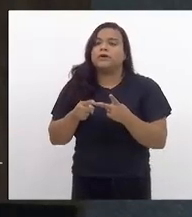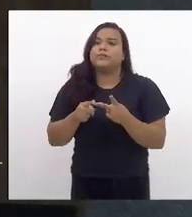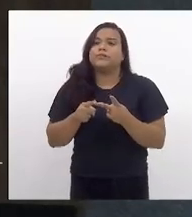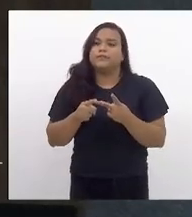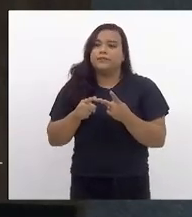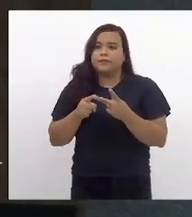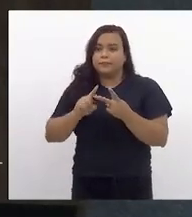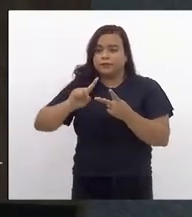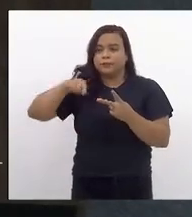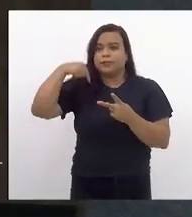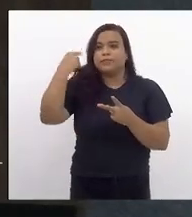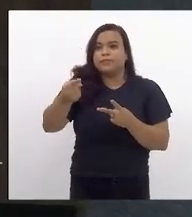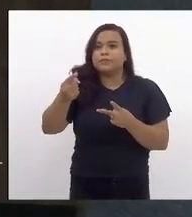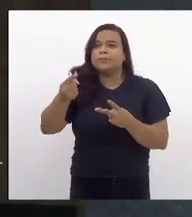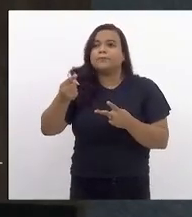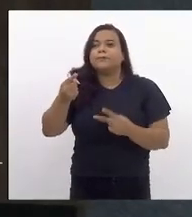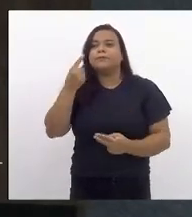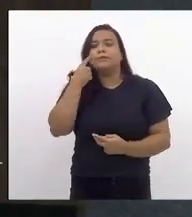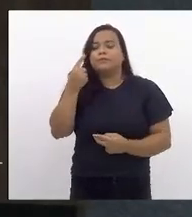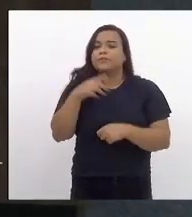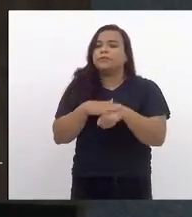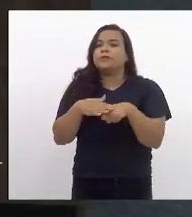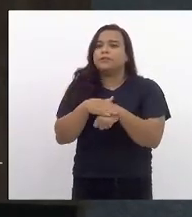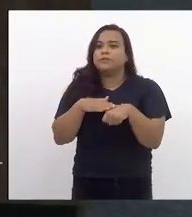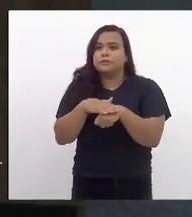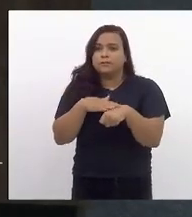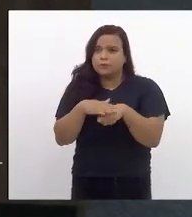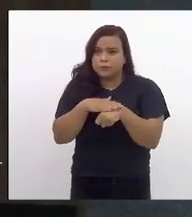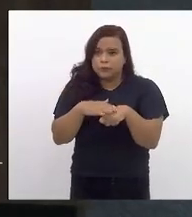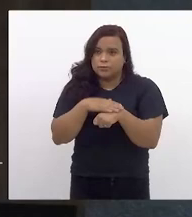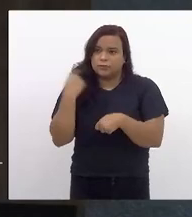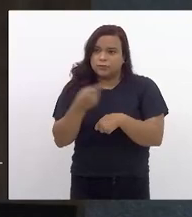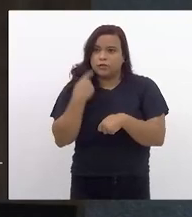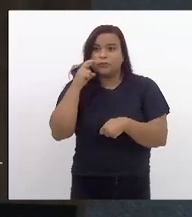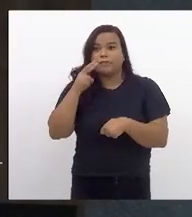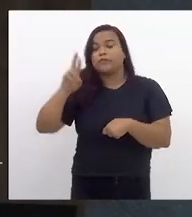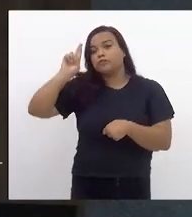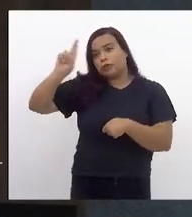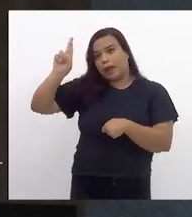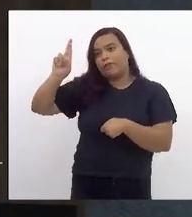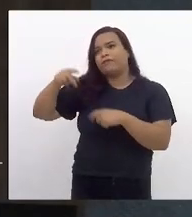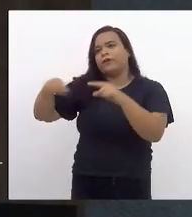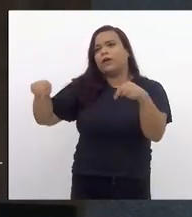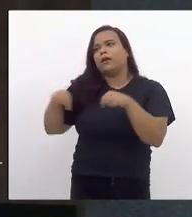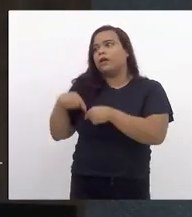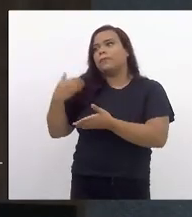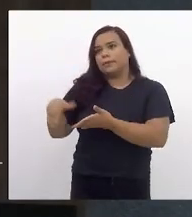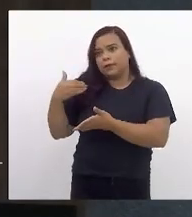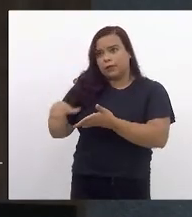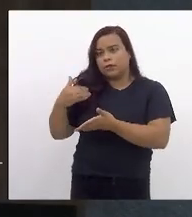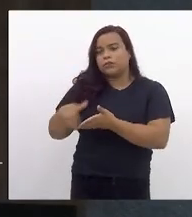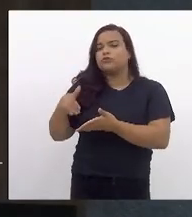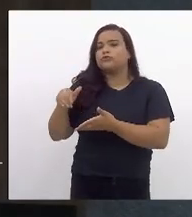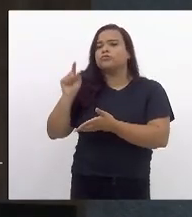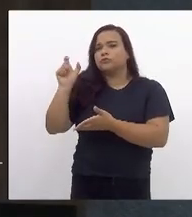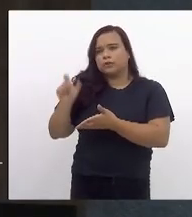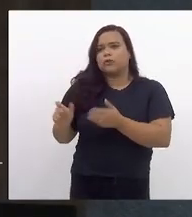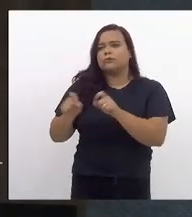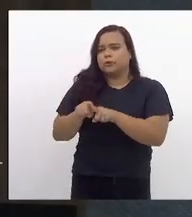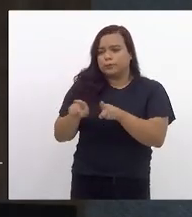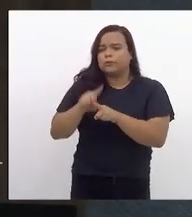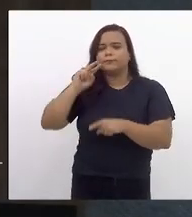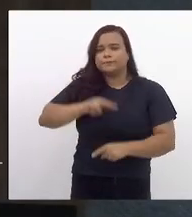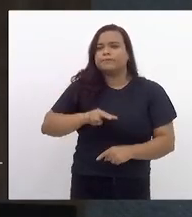conversa nossa, quero fazer também um agradecimento ao chefe de gabinete, Marcelo, indispensável nisso. Imediatamente,